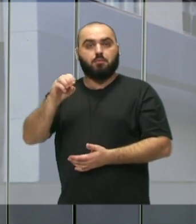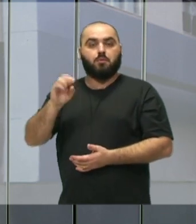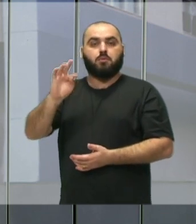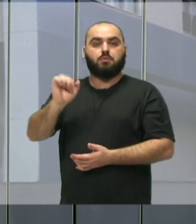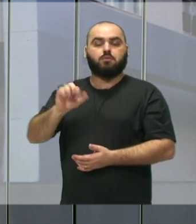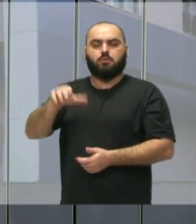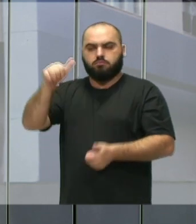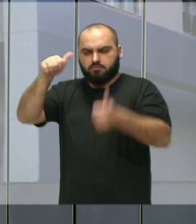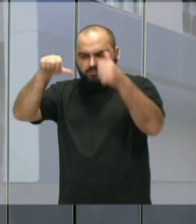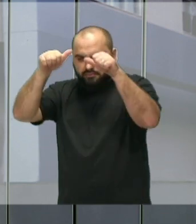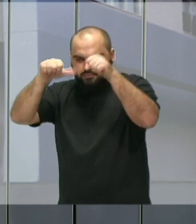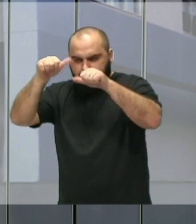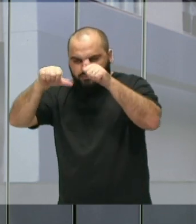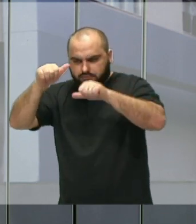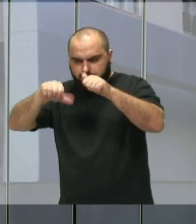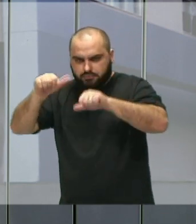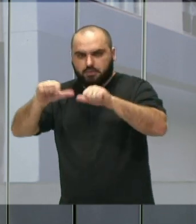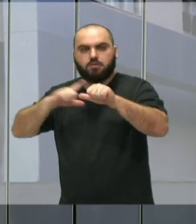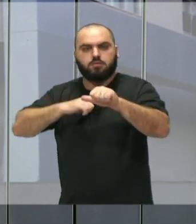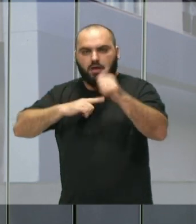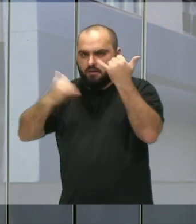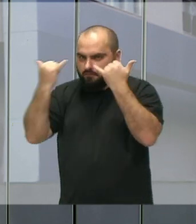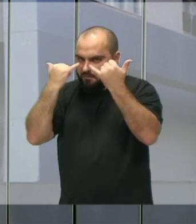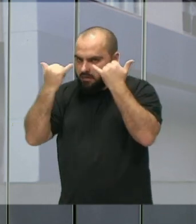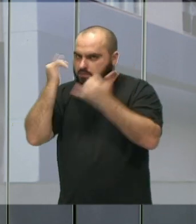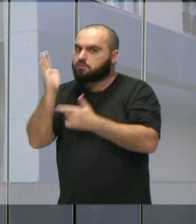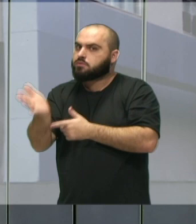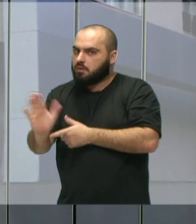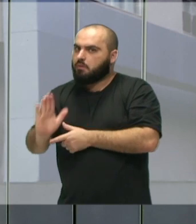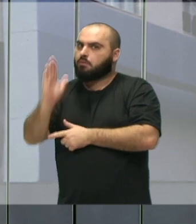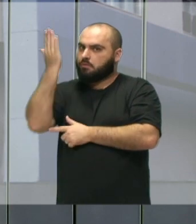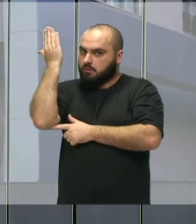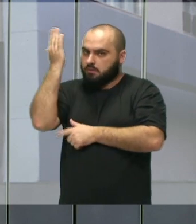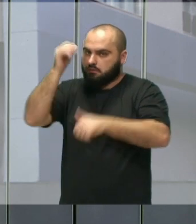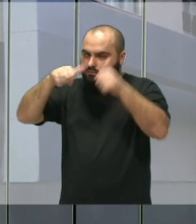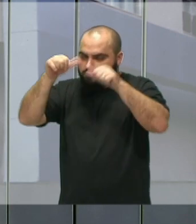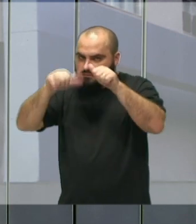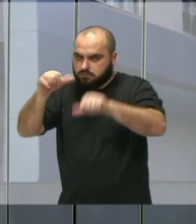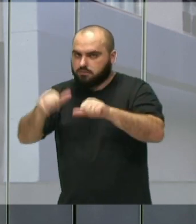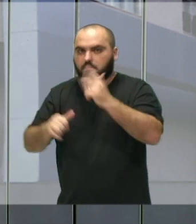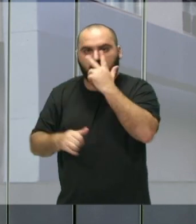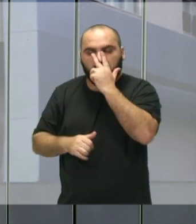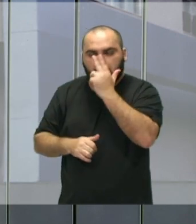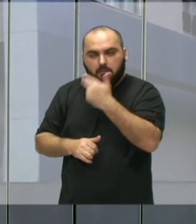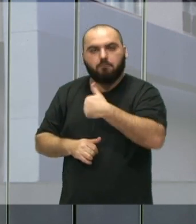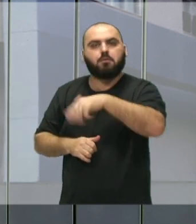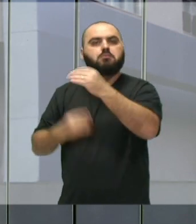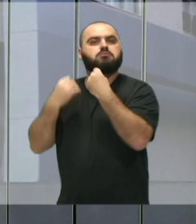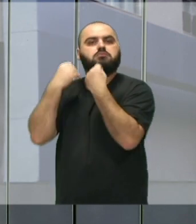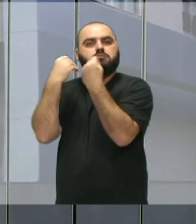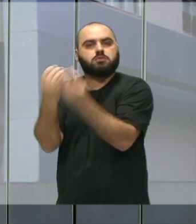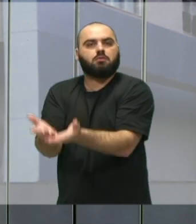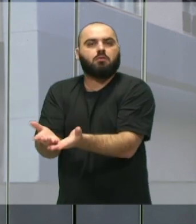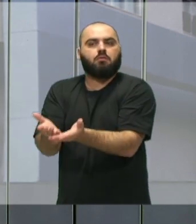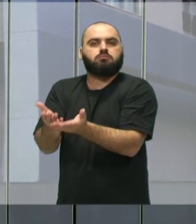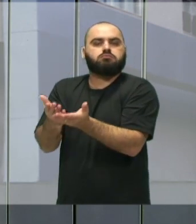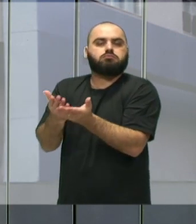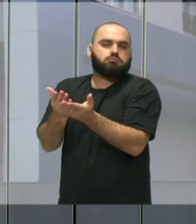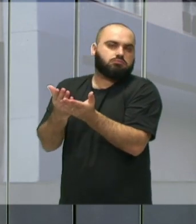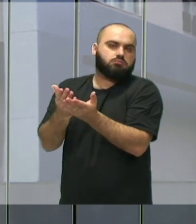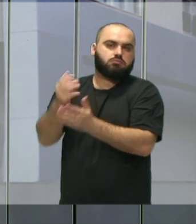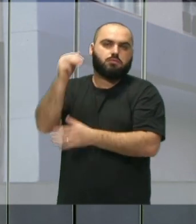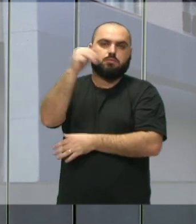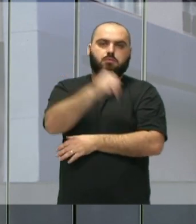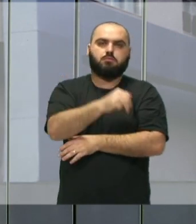aquelas situações, e a gente tem informações de que isso já está ocorrendo, né, que possa ser dado o devido encaminhamento e que o